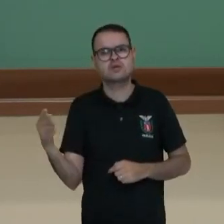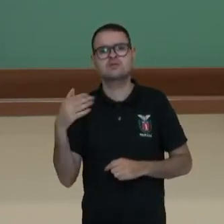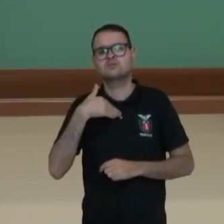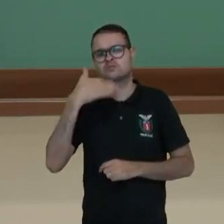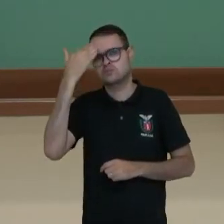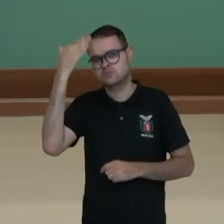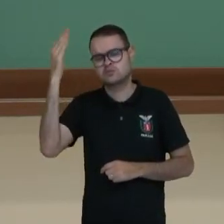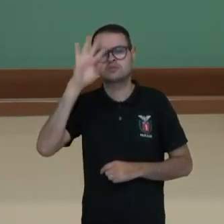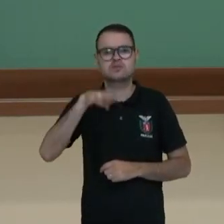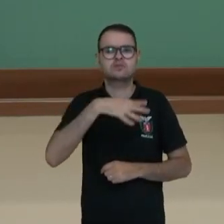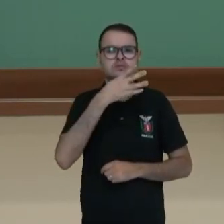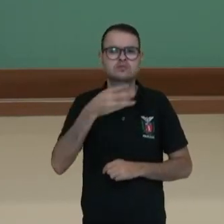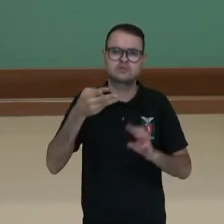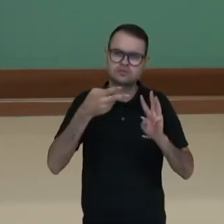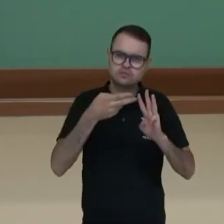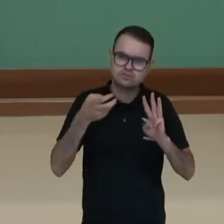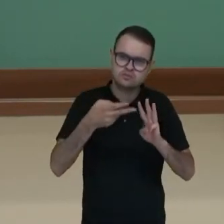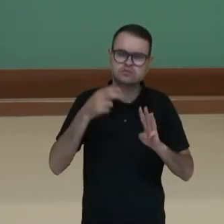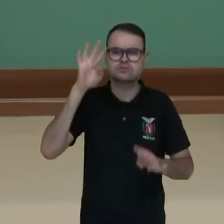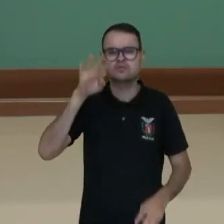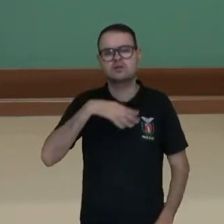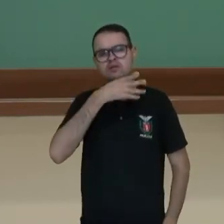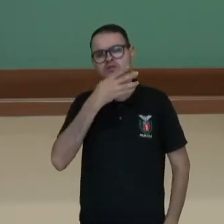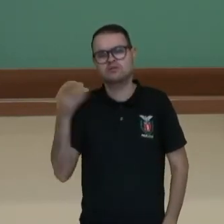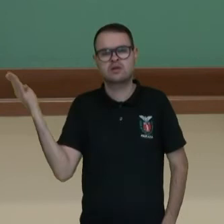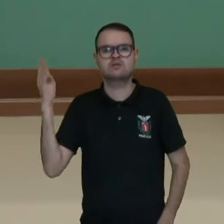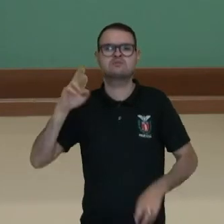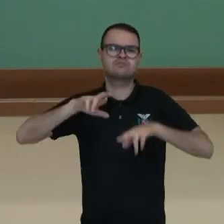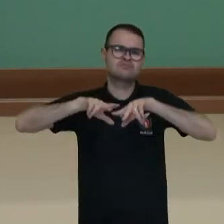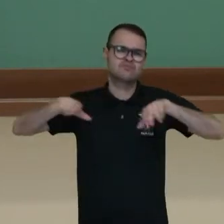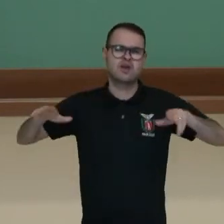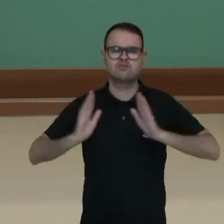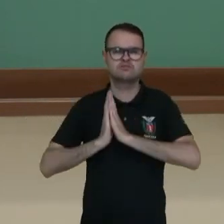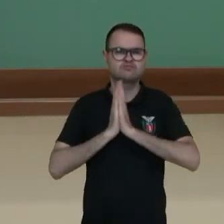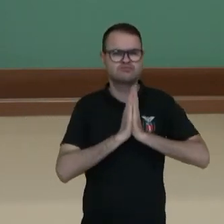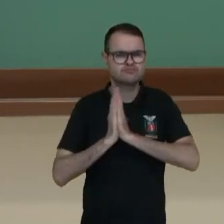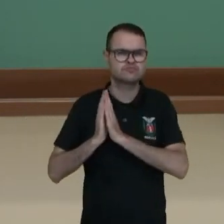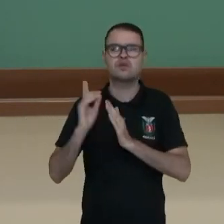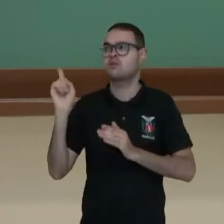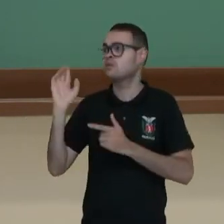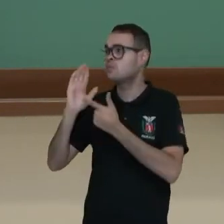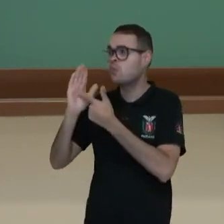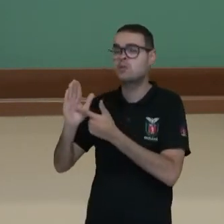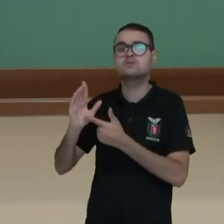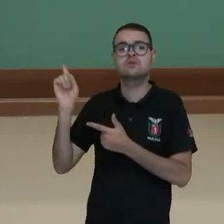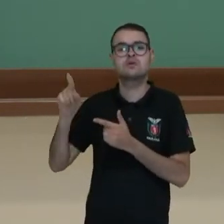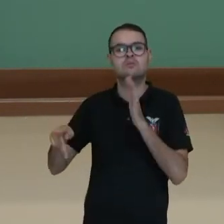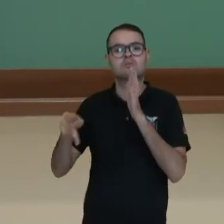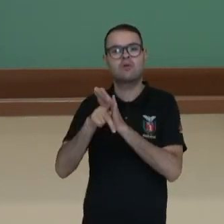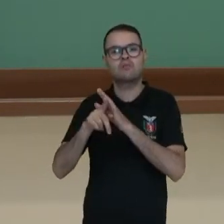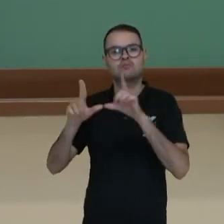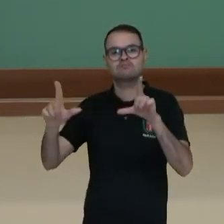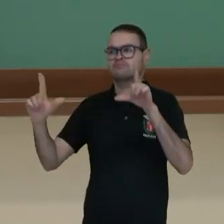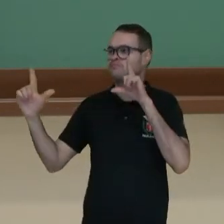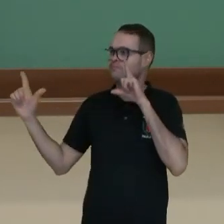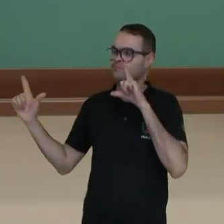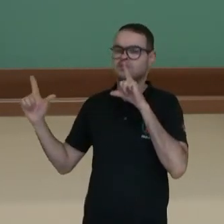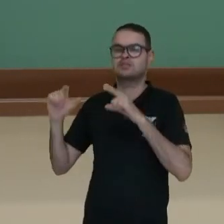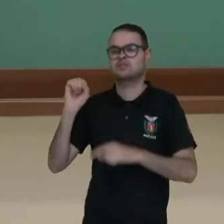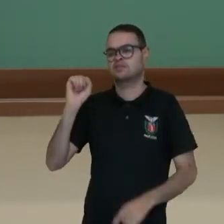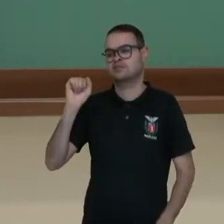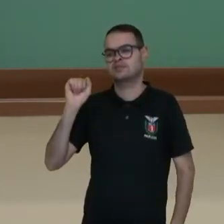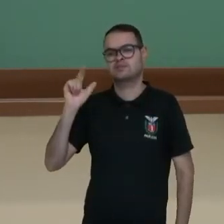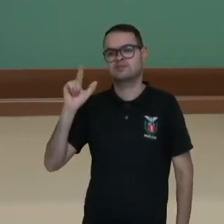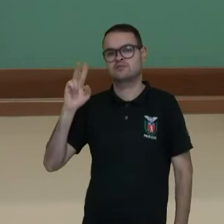indígena, calendário hindu, tantas outras formas. E para ilustrar, eu trago esse quadro do Salvador Dalí, intitulado